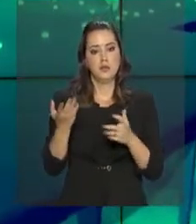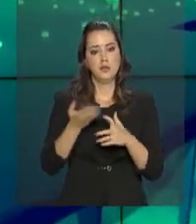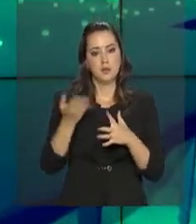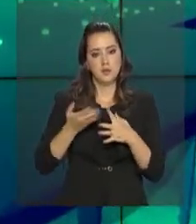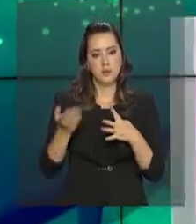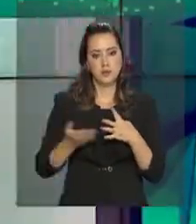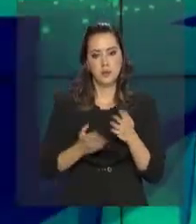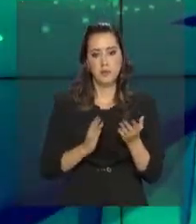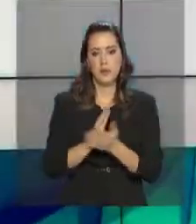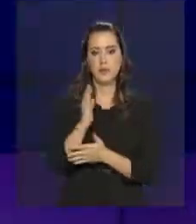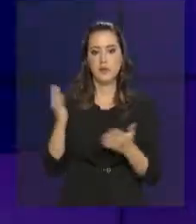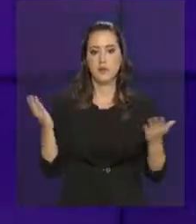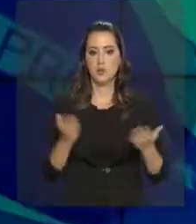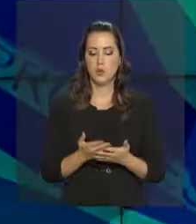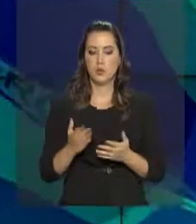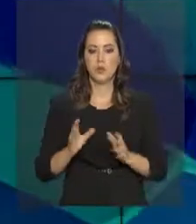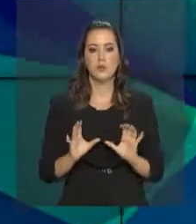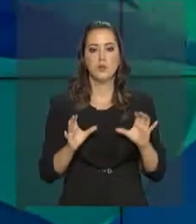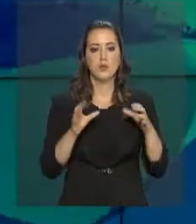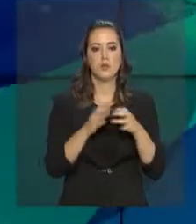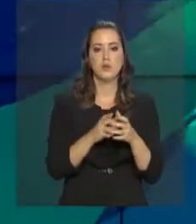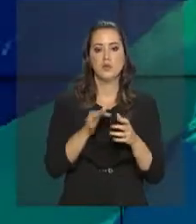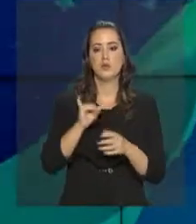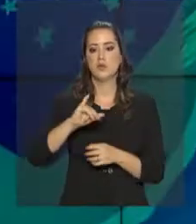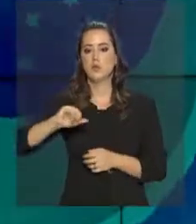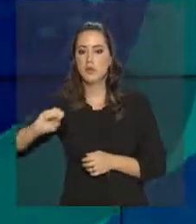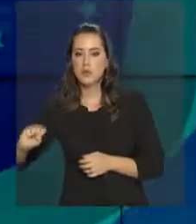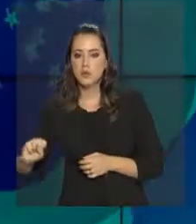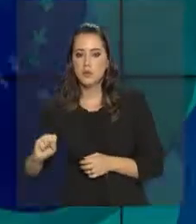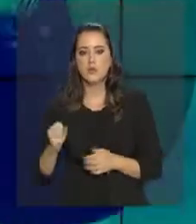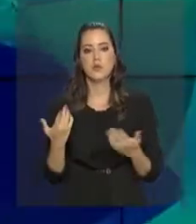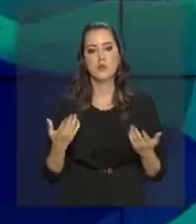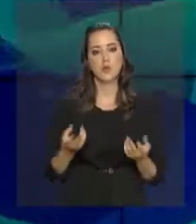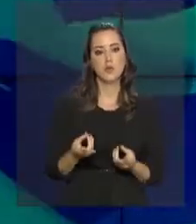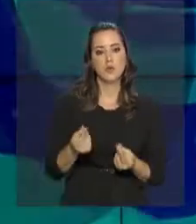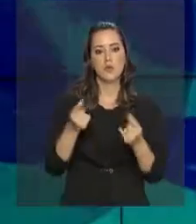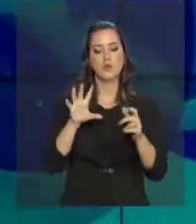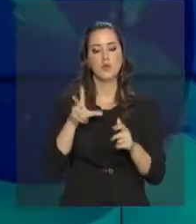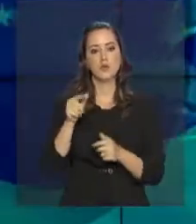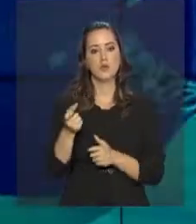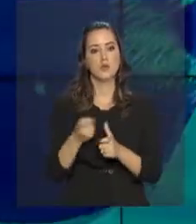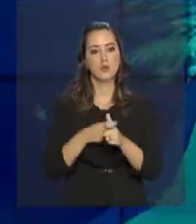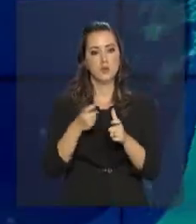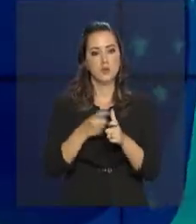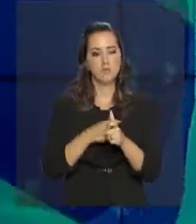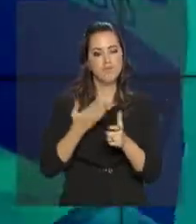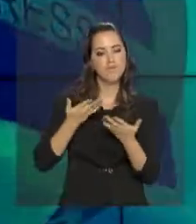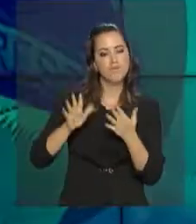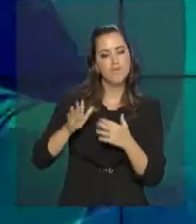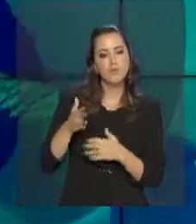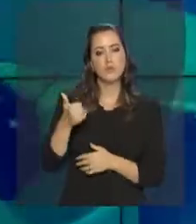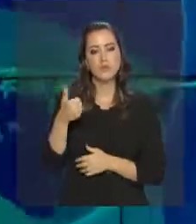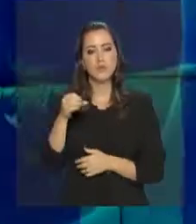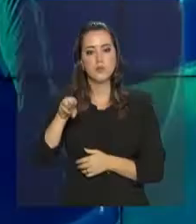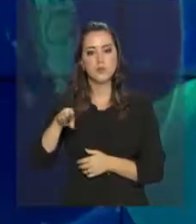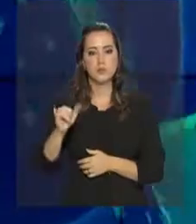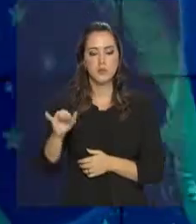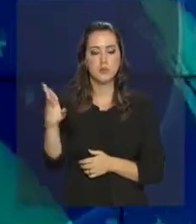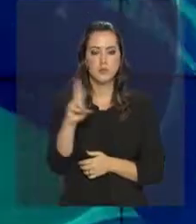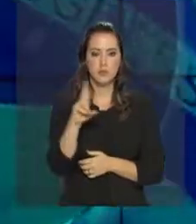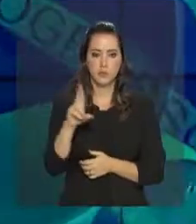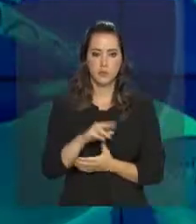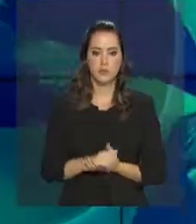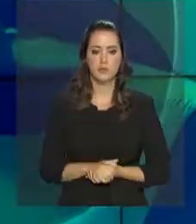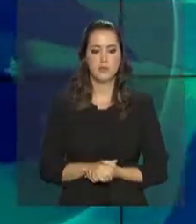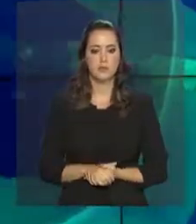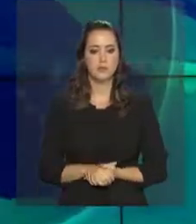a renegociação foi aprovada hoje pelo Comitê Gestor do FIES. O valor total da dívida gira em torno de 10 bilhões